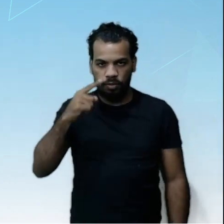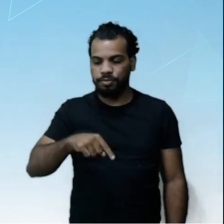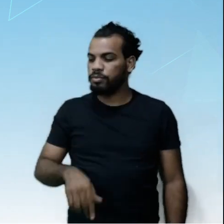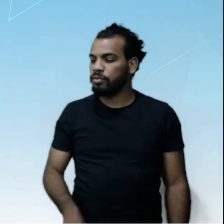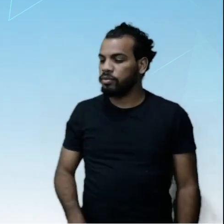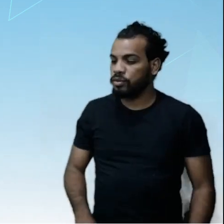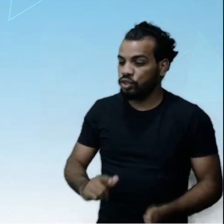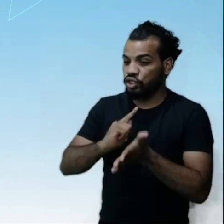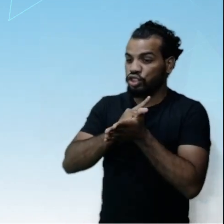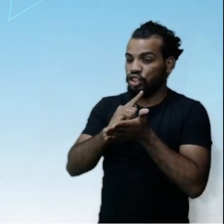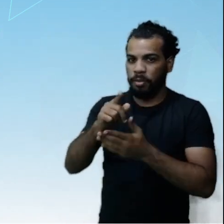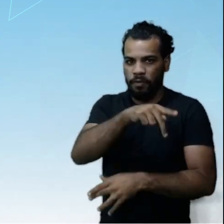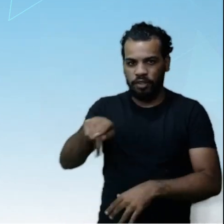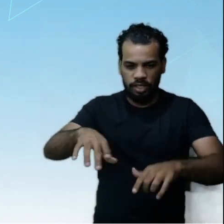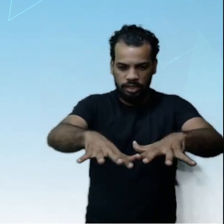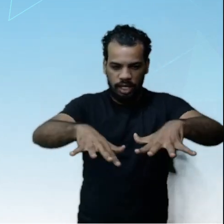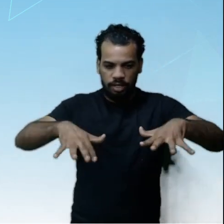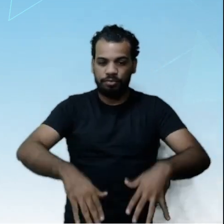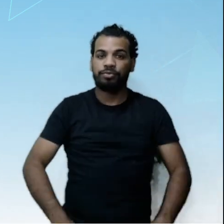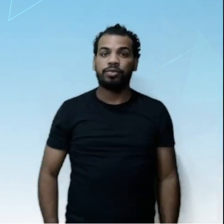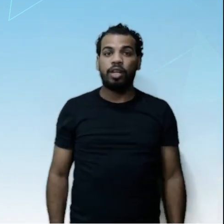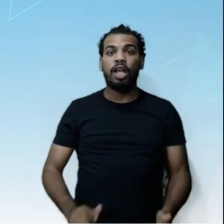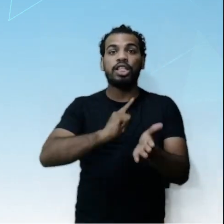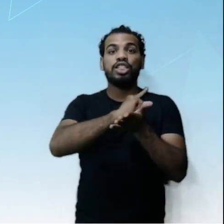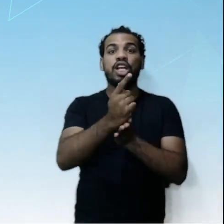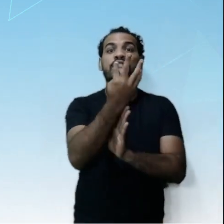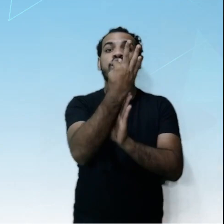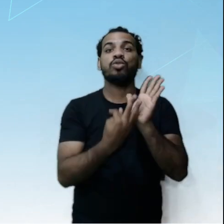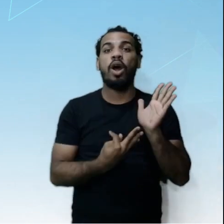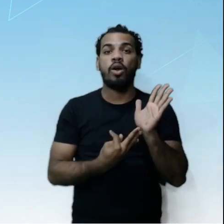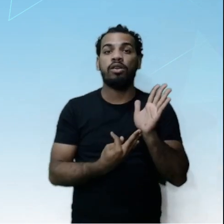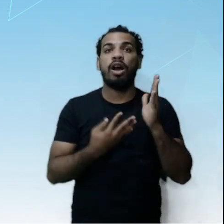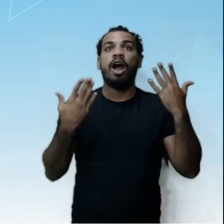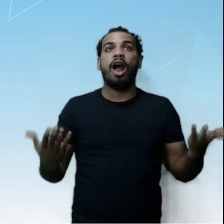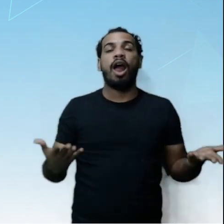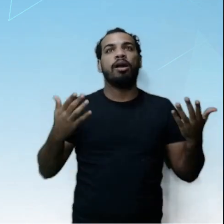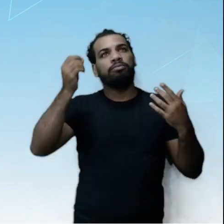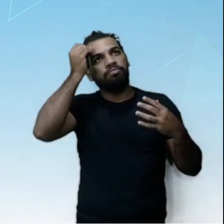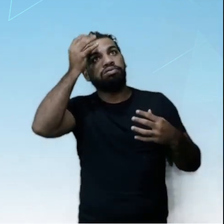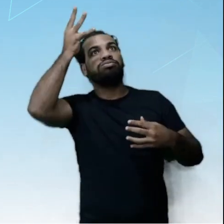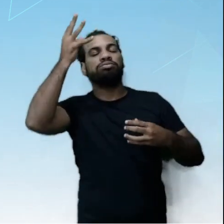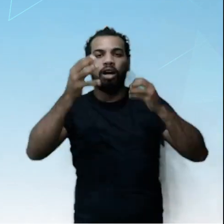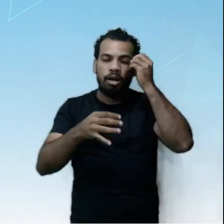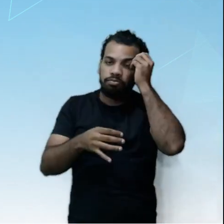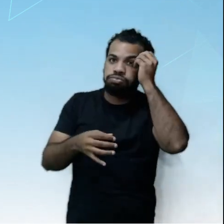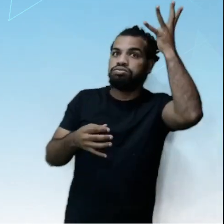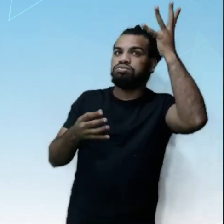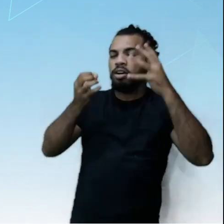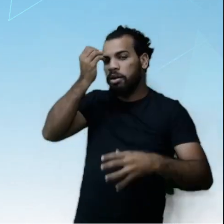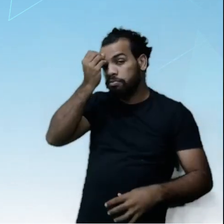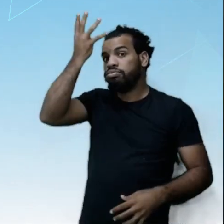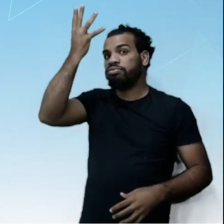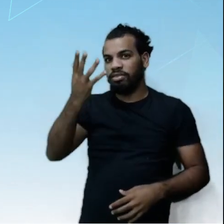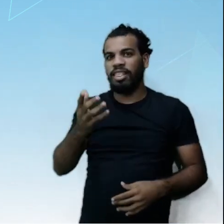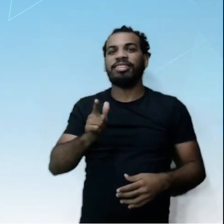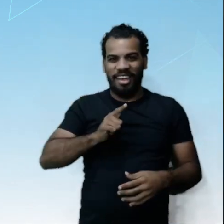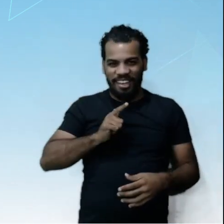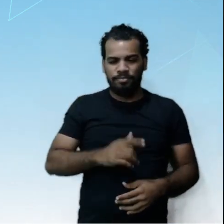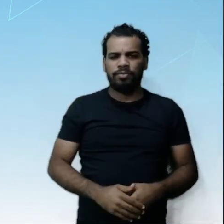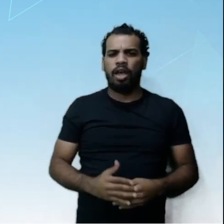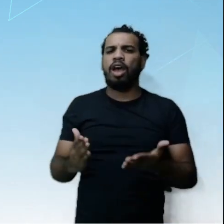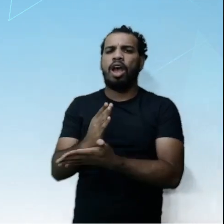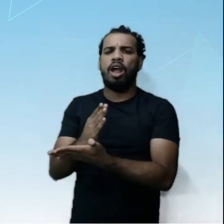gênero textual, categoria aberta, porque sempre surgem novos. e outros caem em desuso. Como